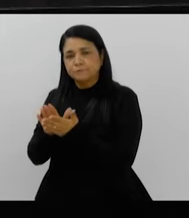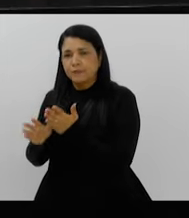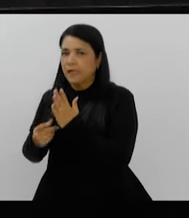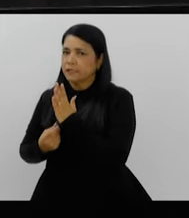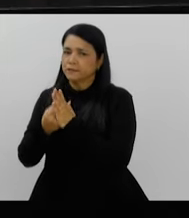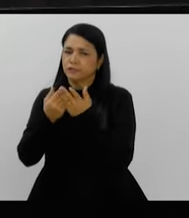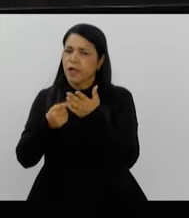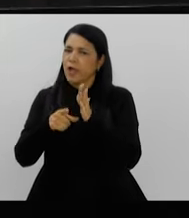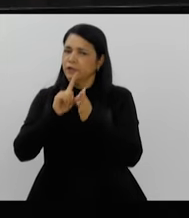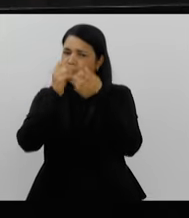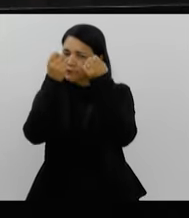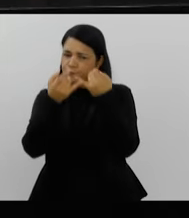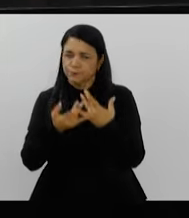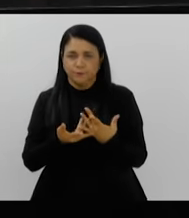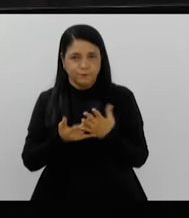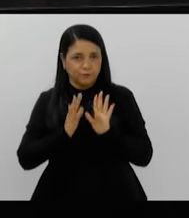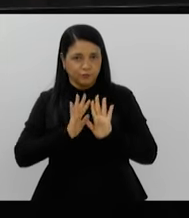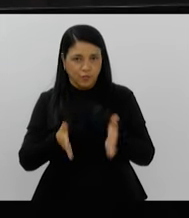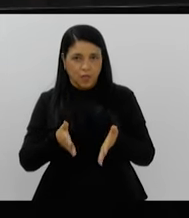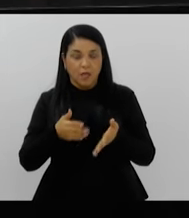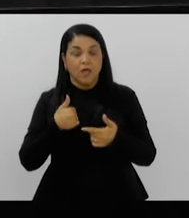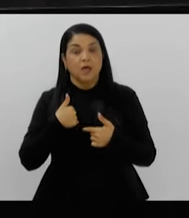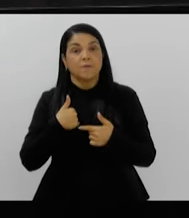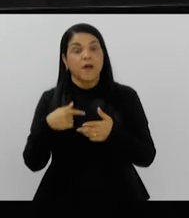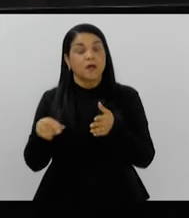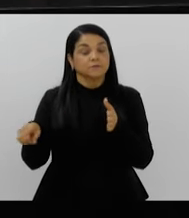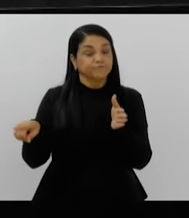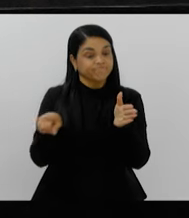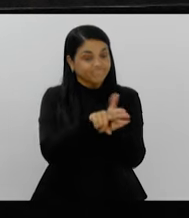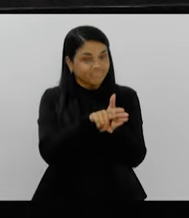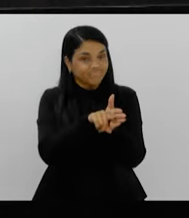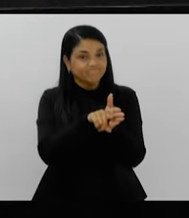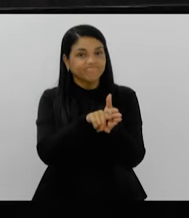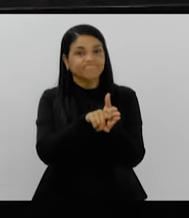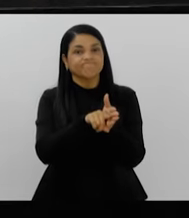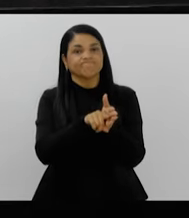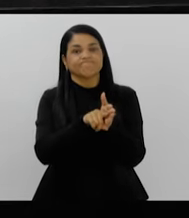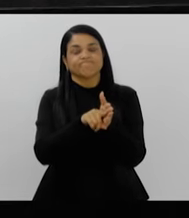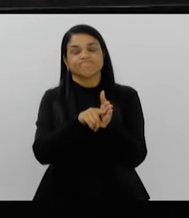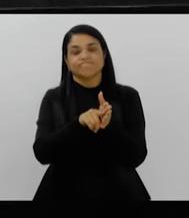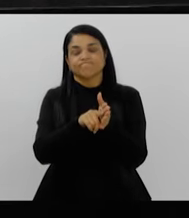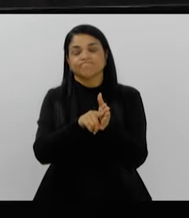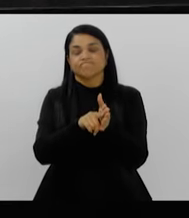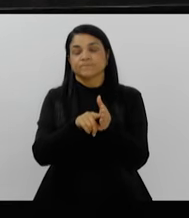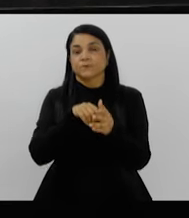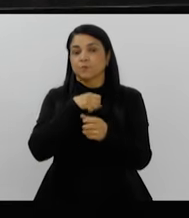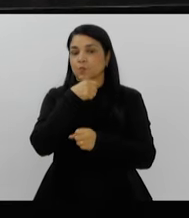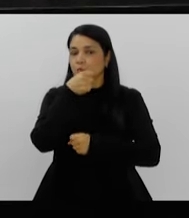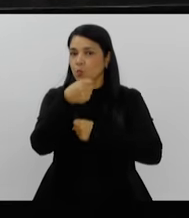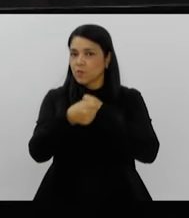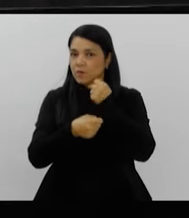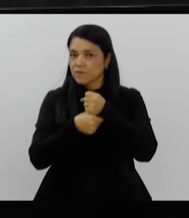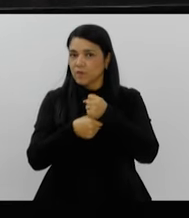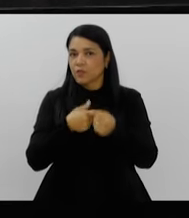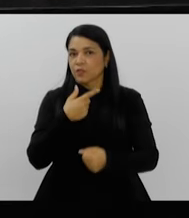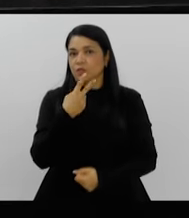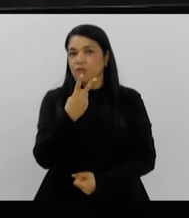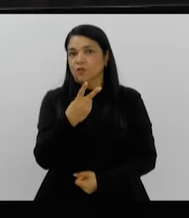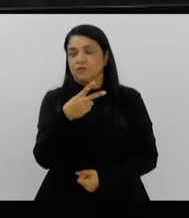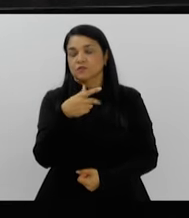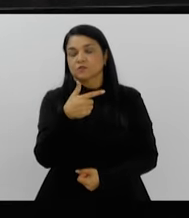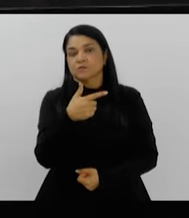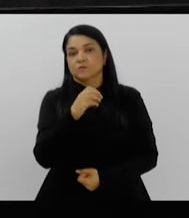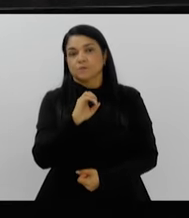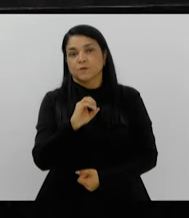despesas, mas ao déficit que é previsto para o ano de 2025, na